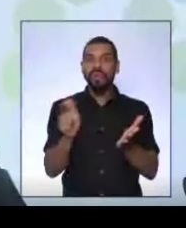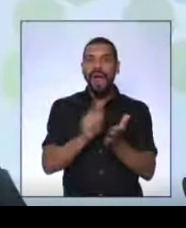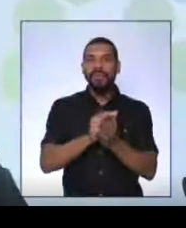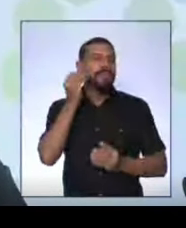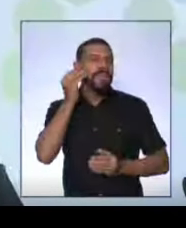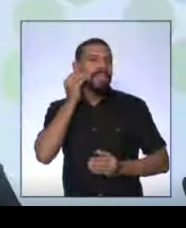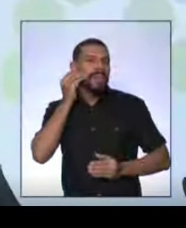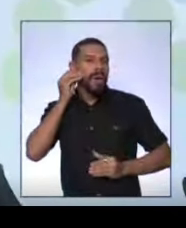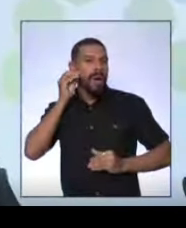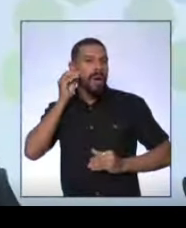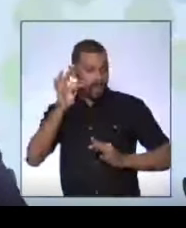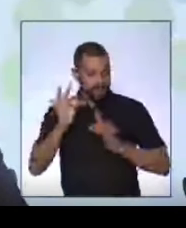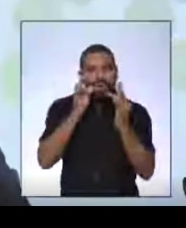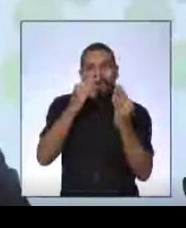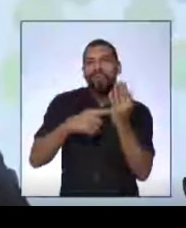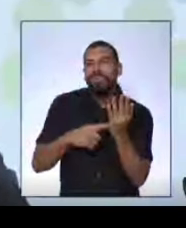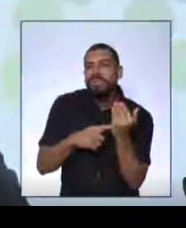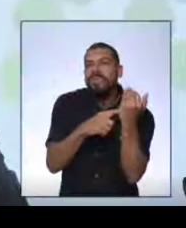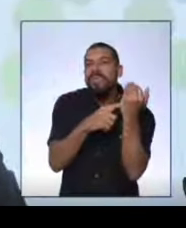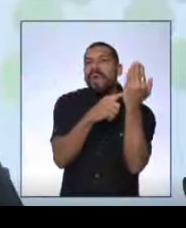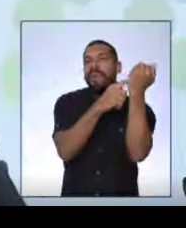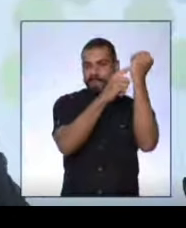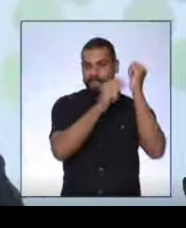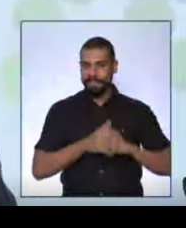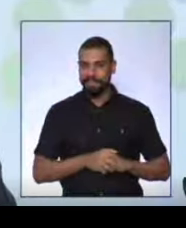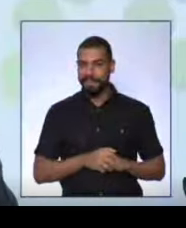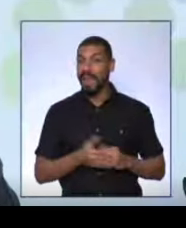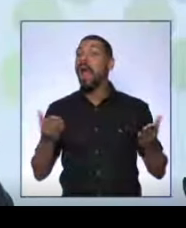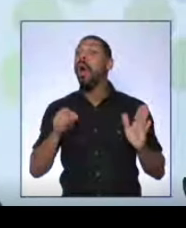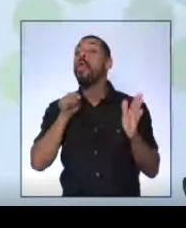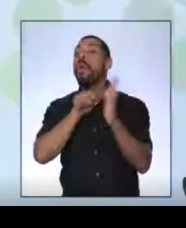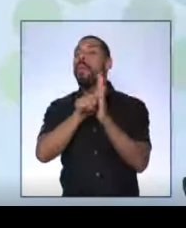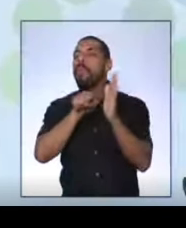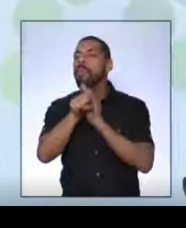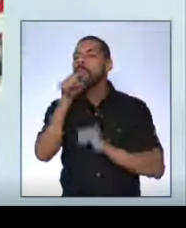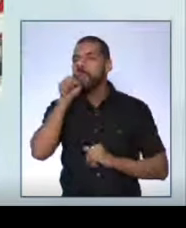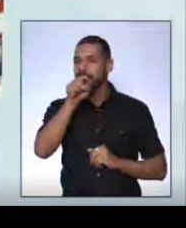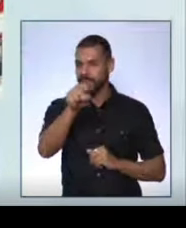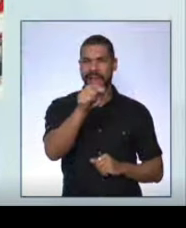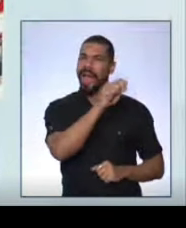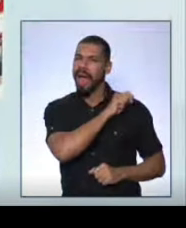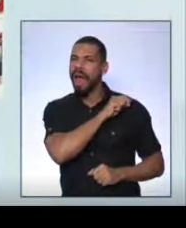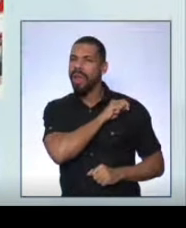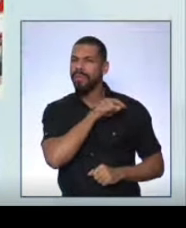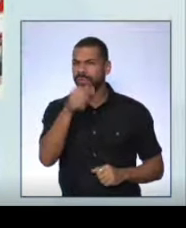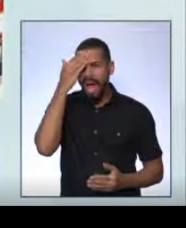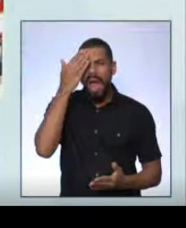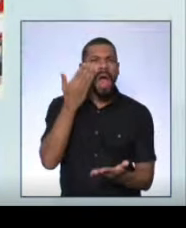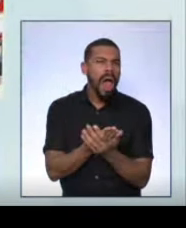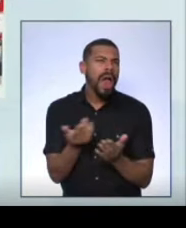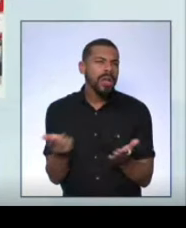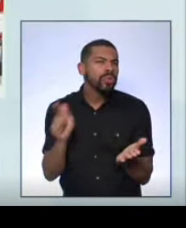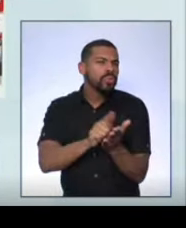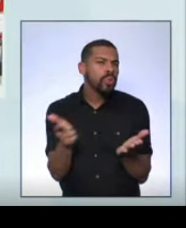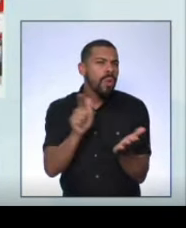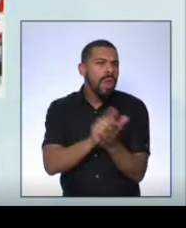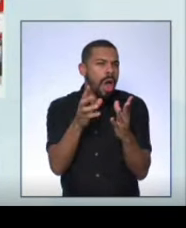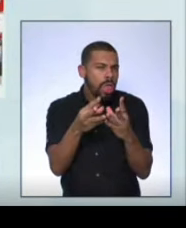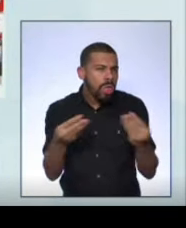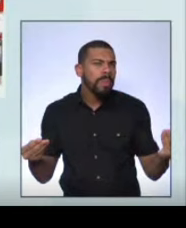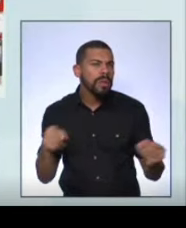modernizar. A pergunta é, querido aluno, participe com a gente. Você acredita que um dia o jornal impresso deixará